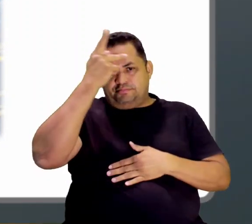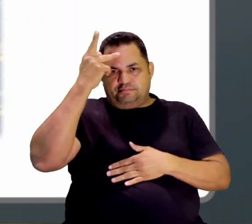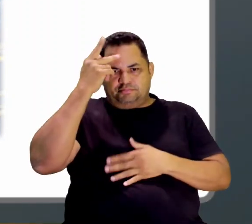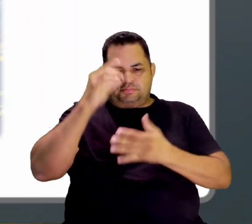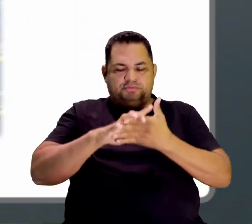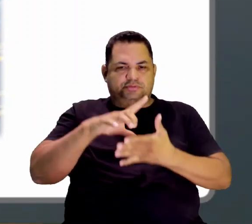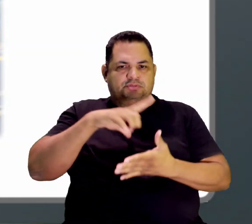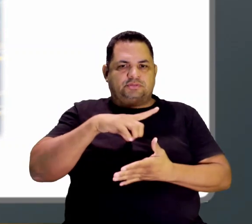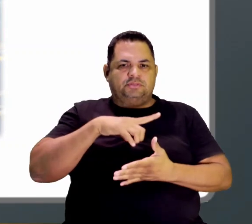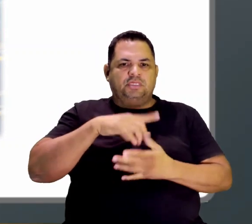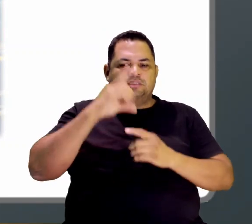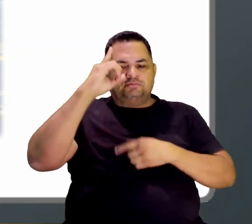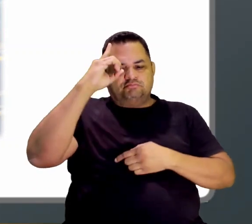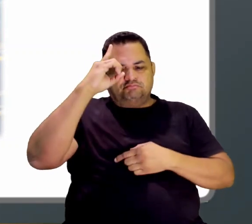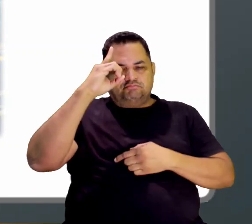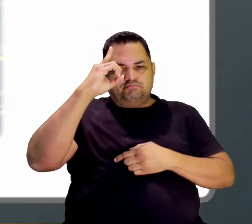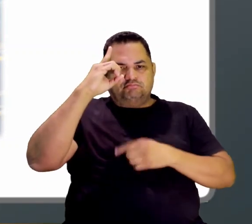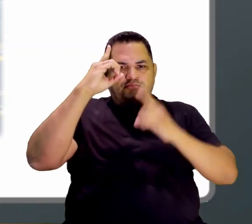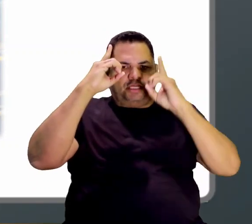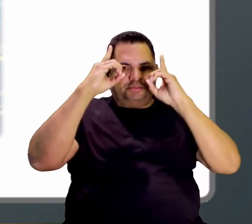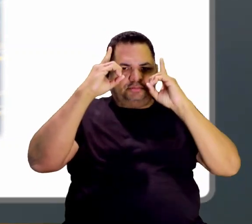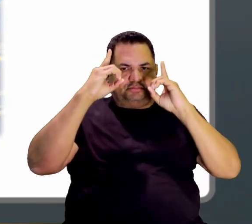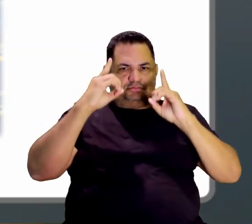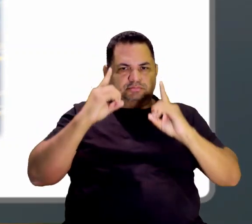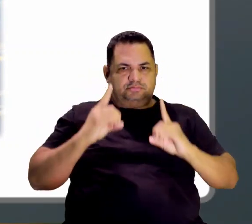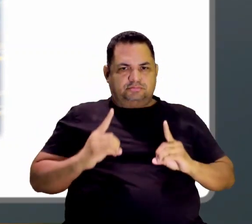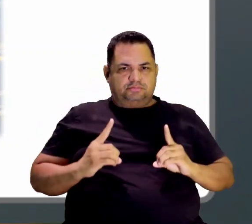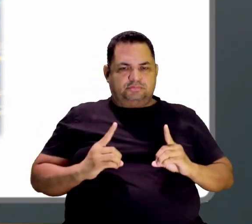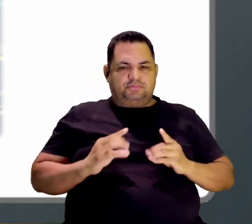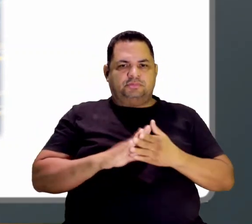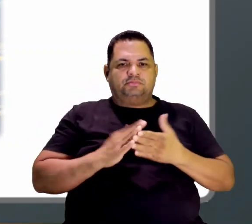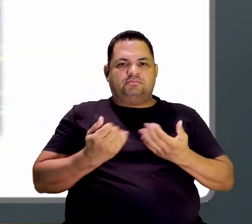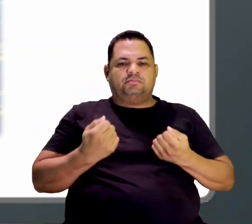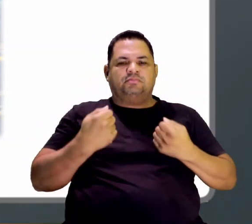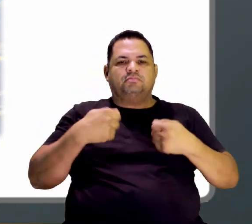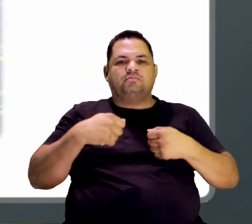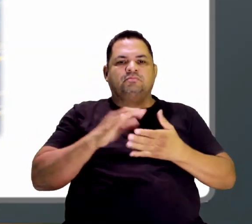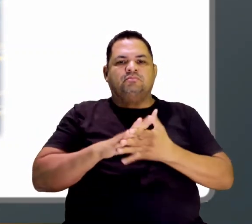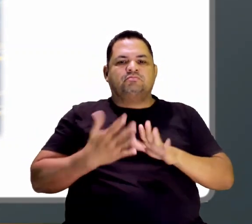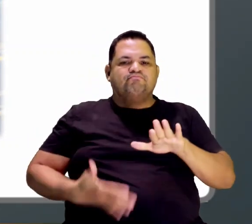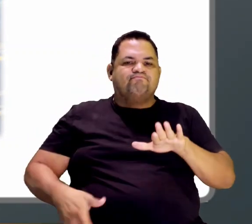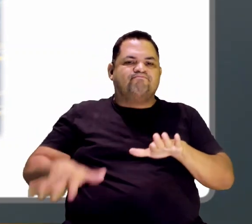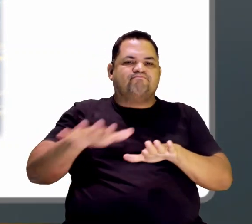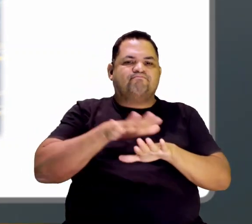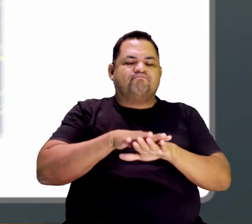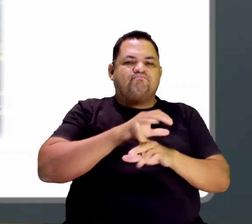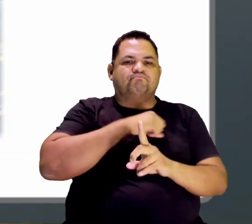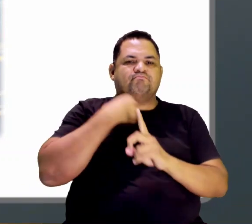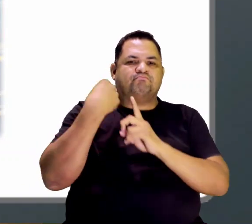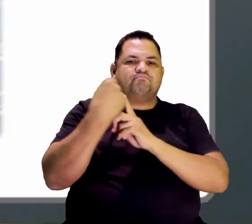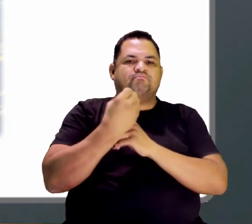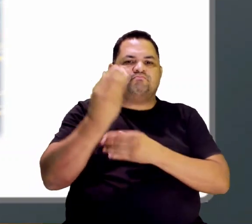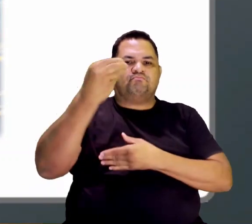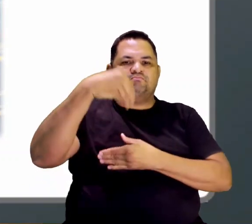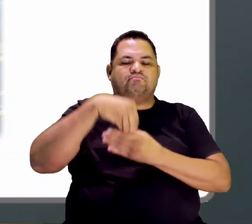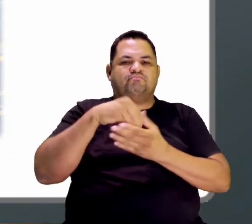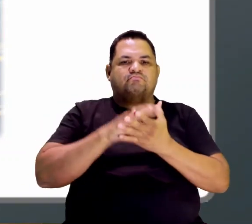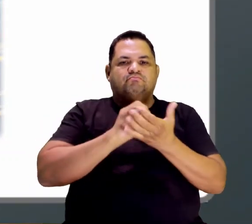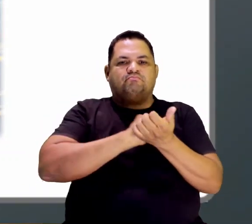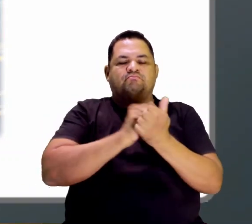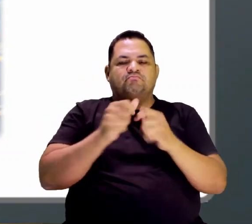você curte aí alguma dessas modalidades coletivas? Qual que você se identifica? Né? Qual